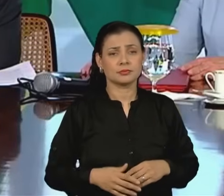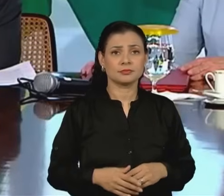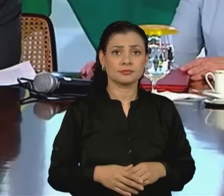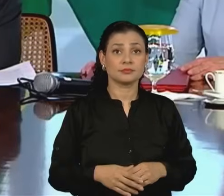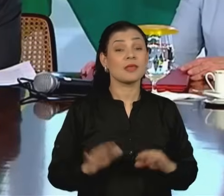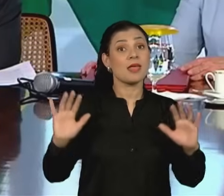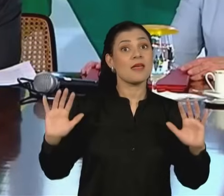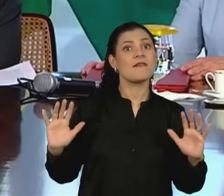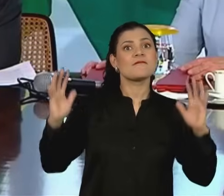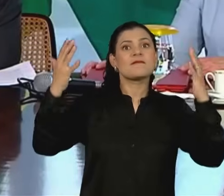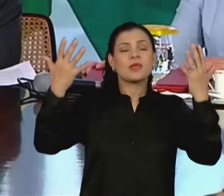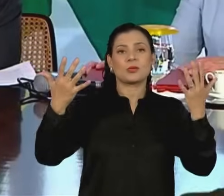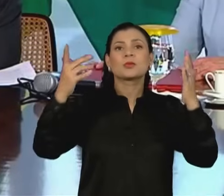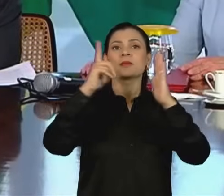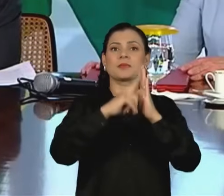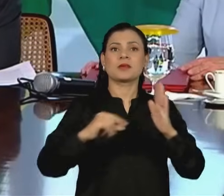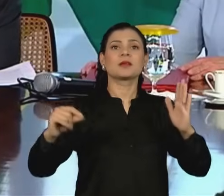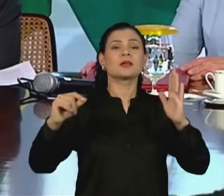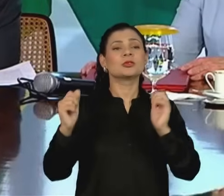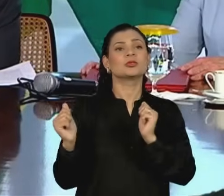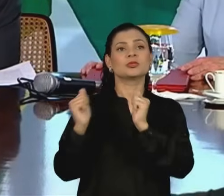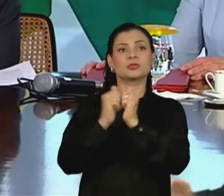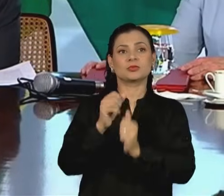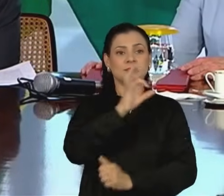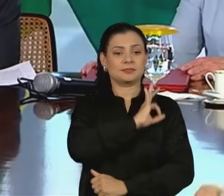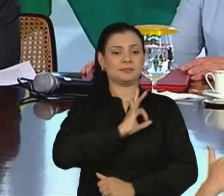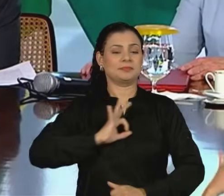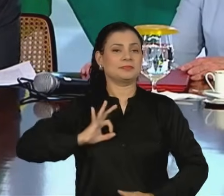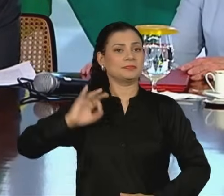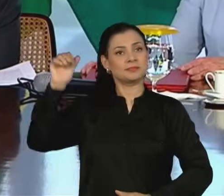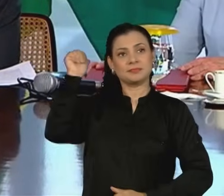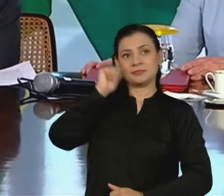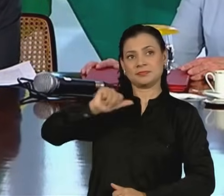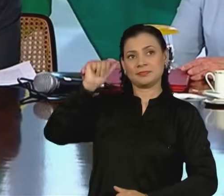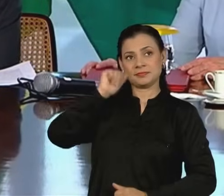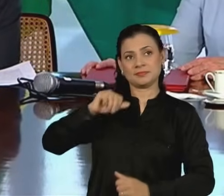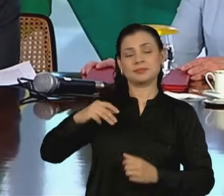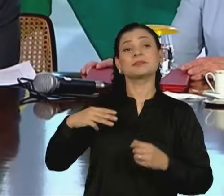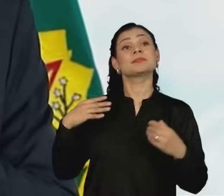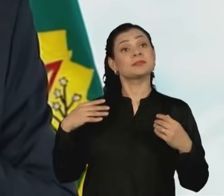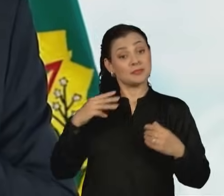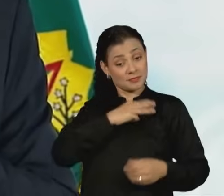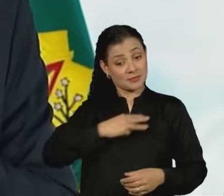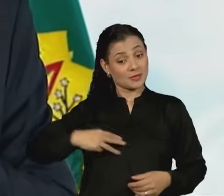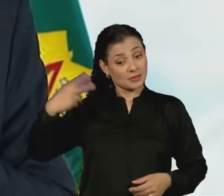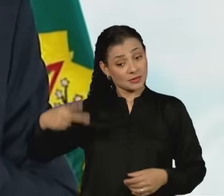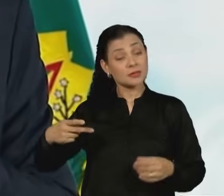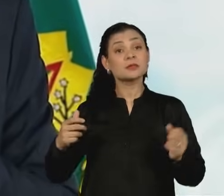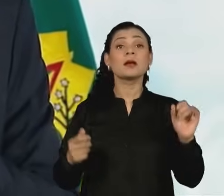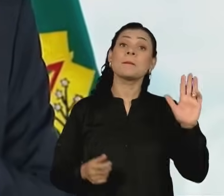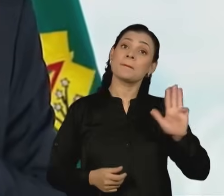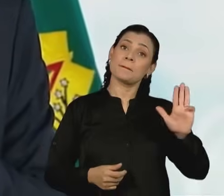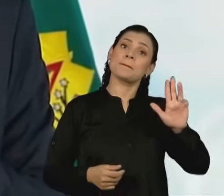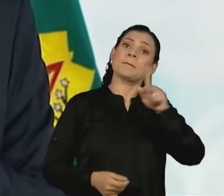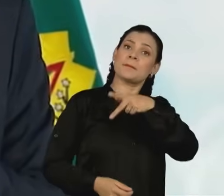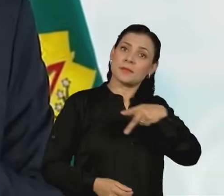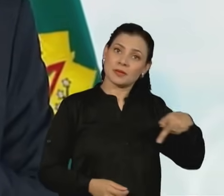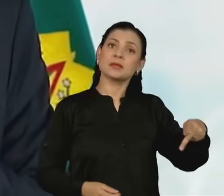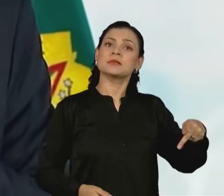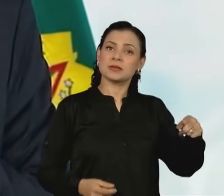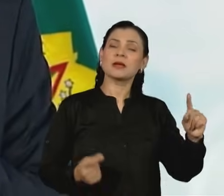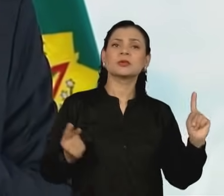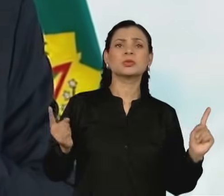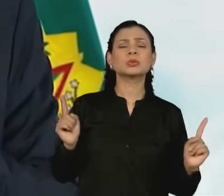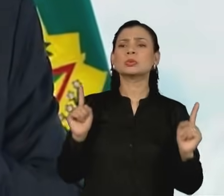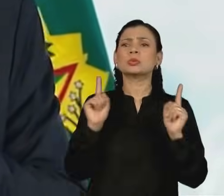Em evento no Palácio do Planalto, ao lado da ministra do Meio Ambiente e Clima, Marina Silva, o presidente Luiz Inácio Lula da